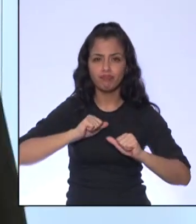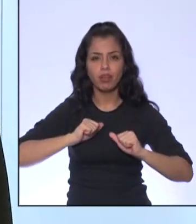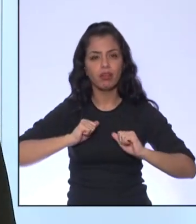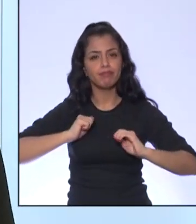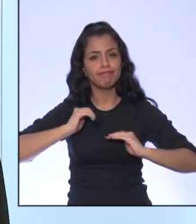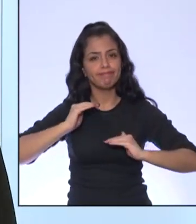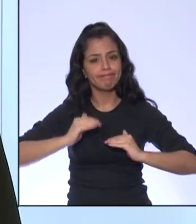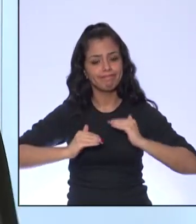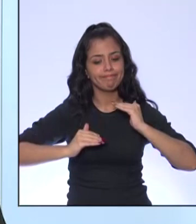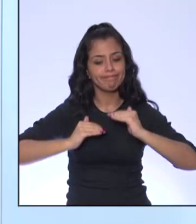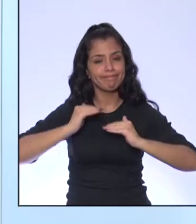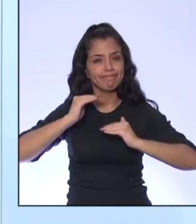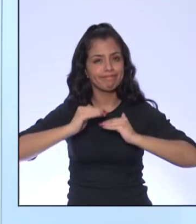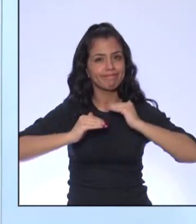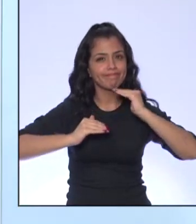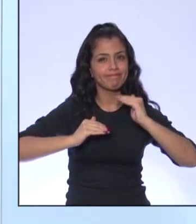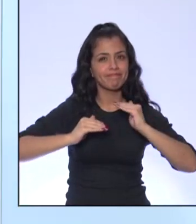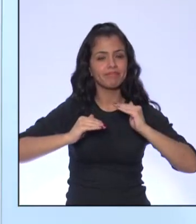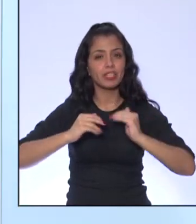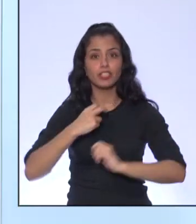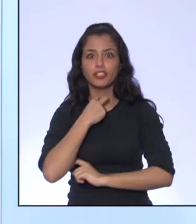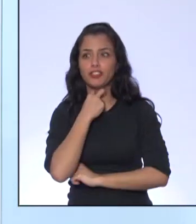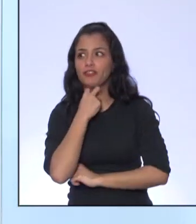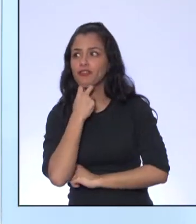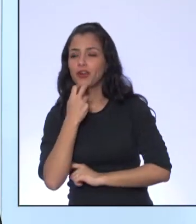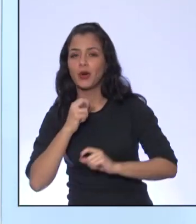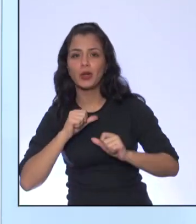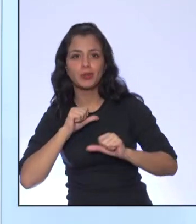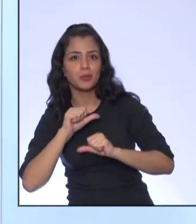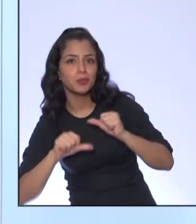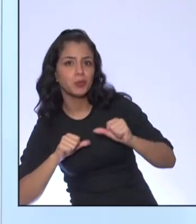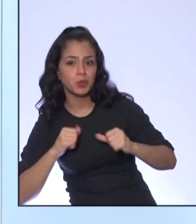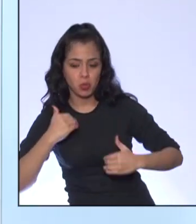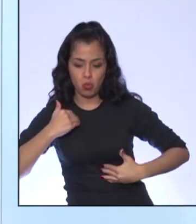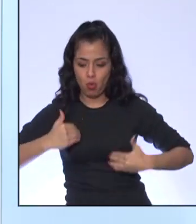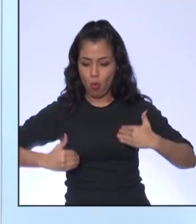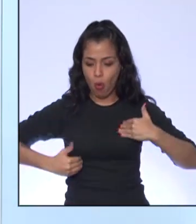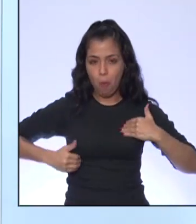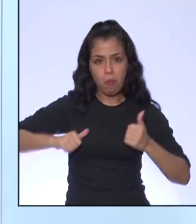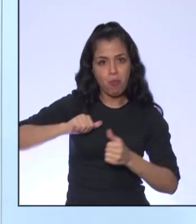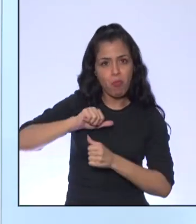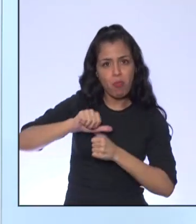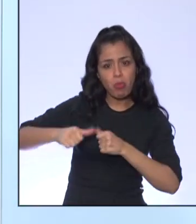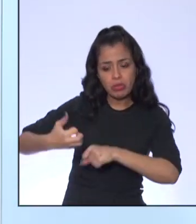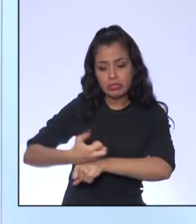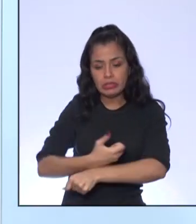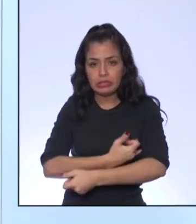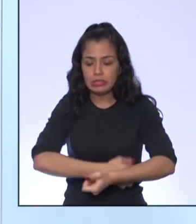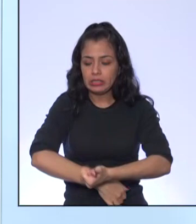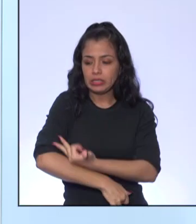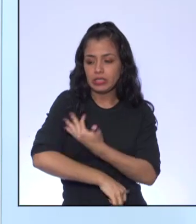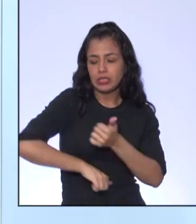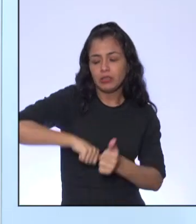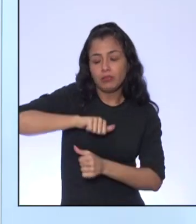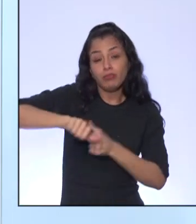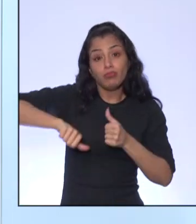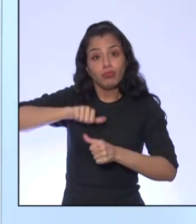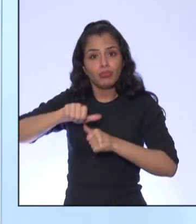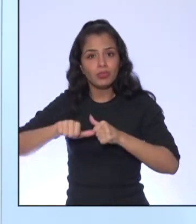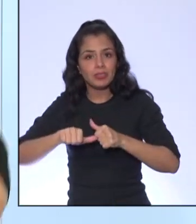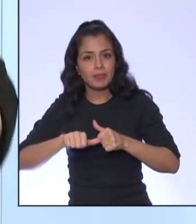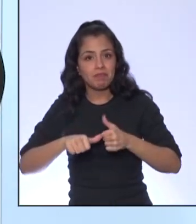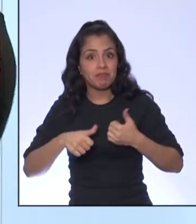muito rápido, a nossa voz muda, o nosso corpo muda e as nossas emoções mudam. Então, se a gente